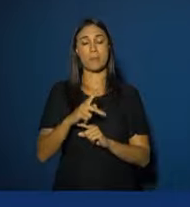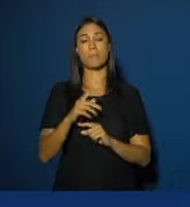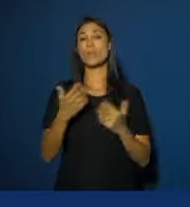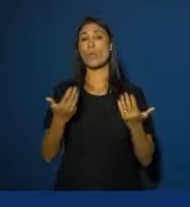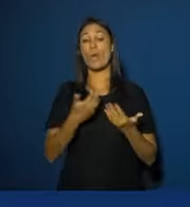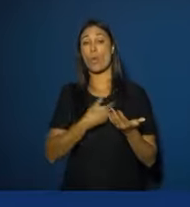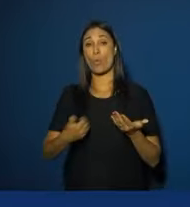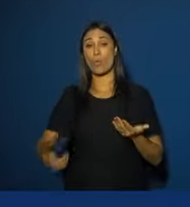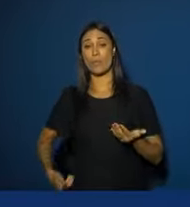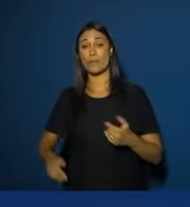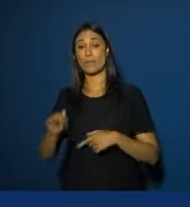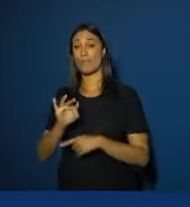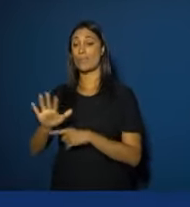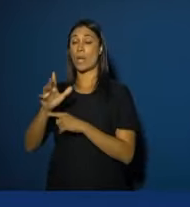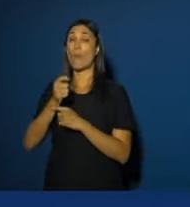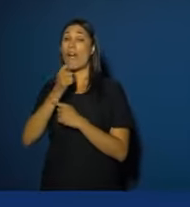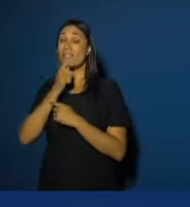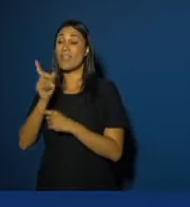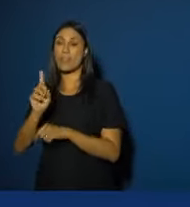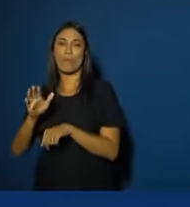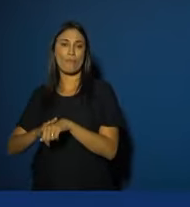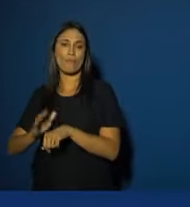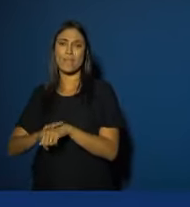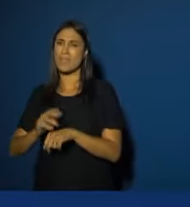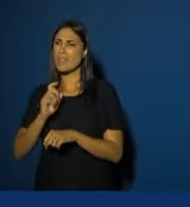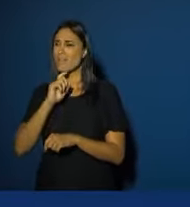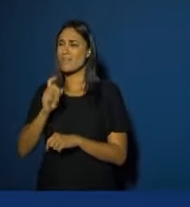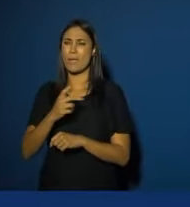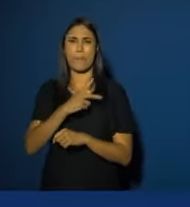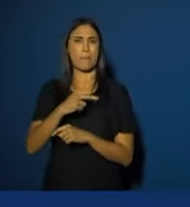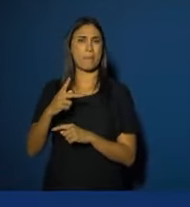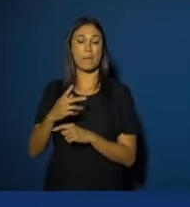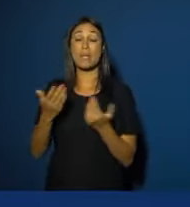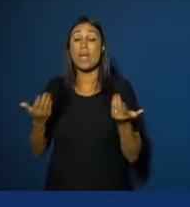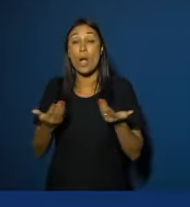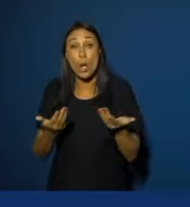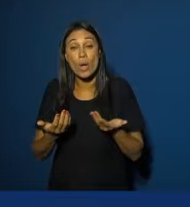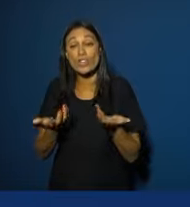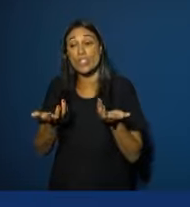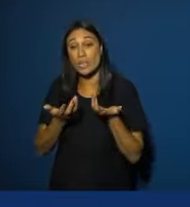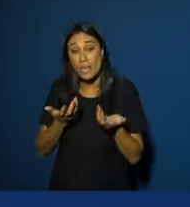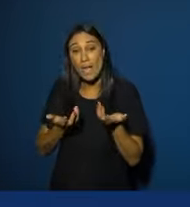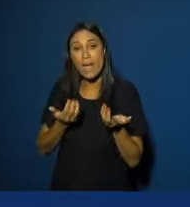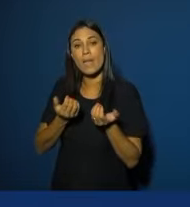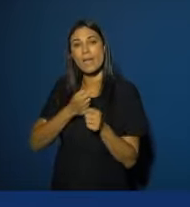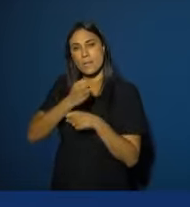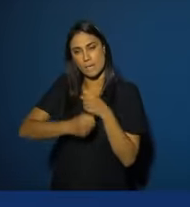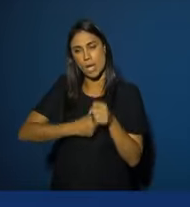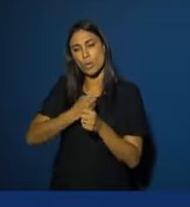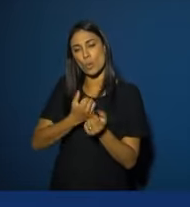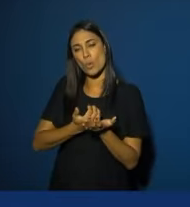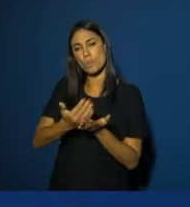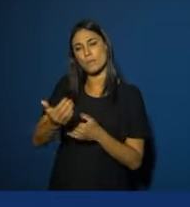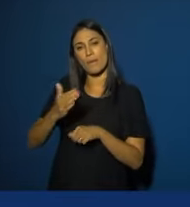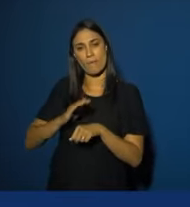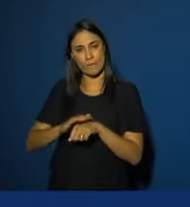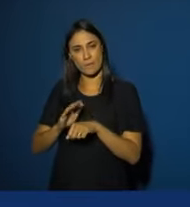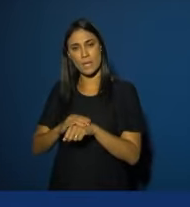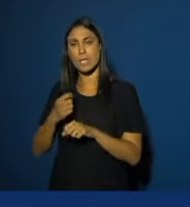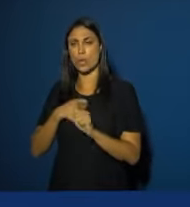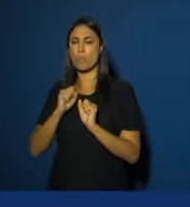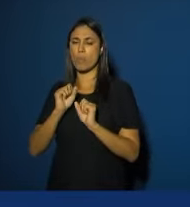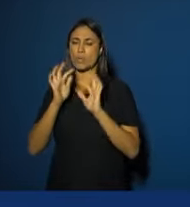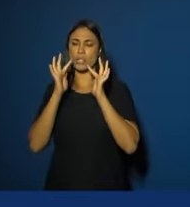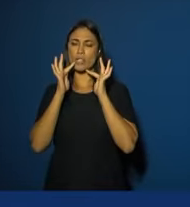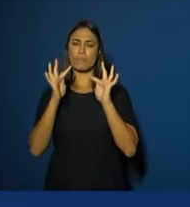até hoje não fez uma PPP, e nós queremos começar a fazer, licitar algumas esse ano, inclusive. Eu posso